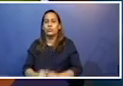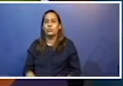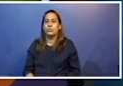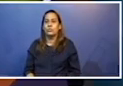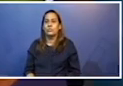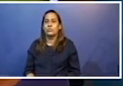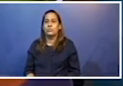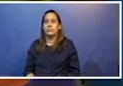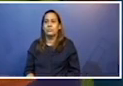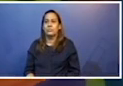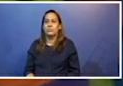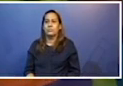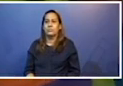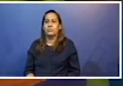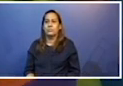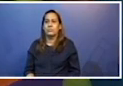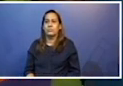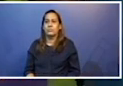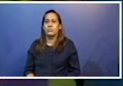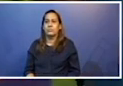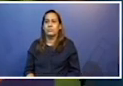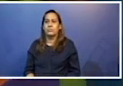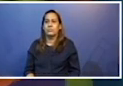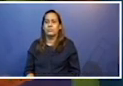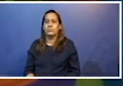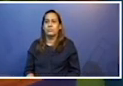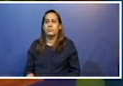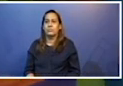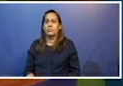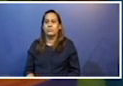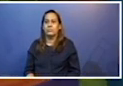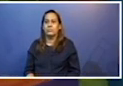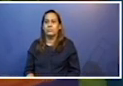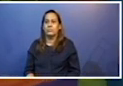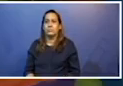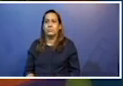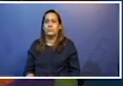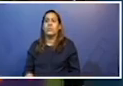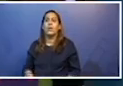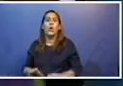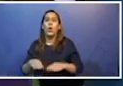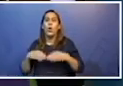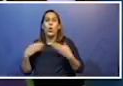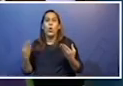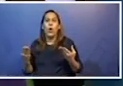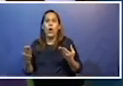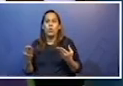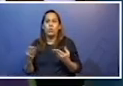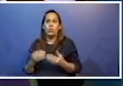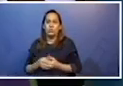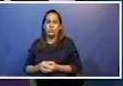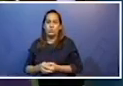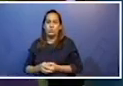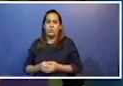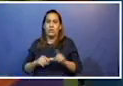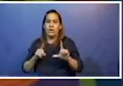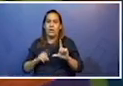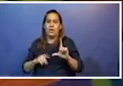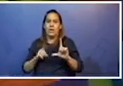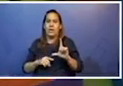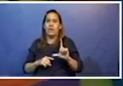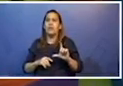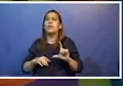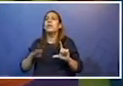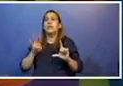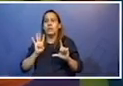vamos agora fazer a ligação? Bom, quipá. Será que é a letra A, letra B ou letra C da imagem?